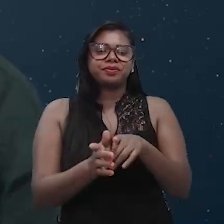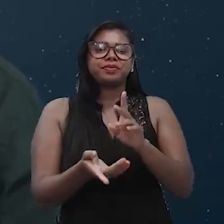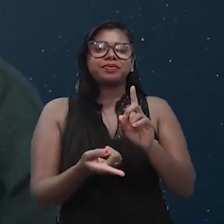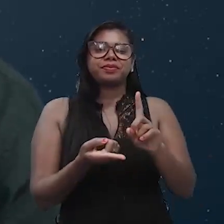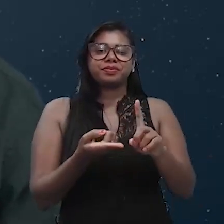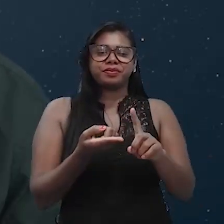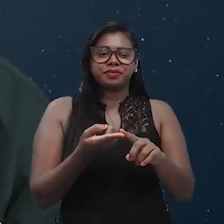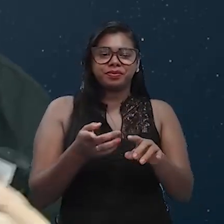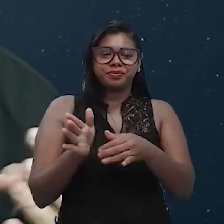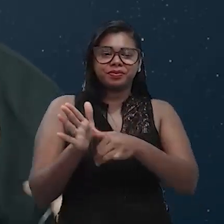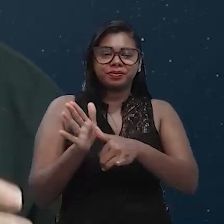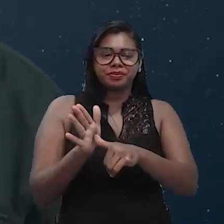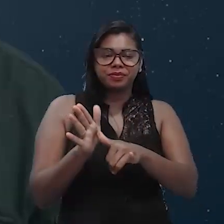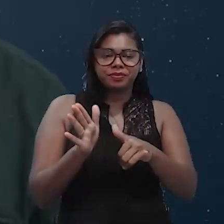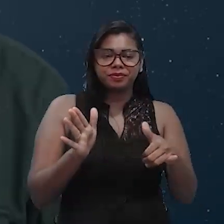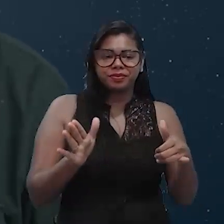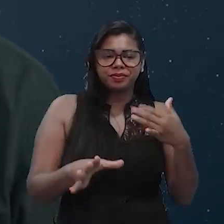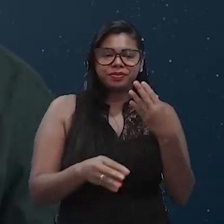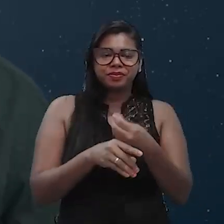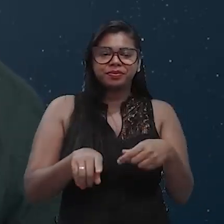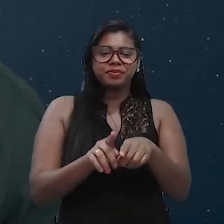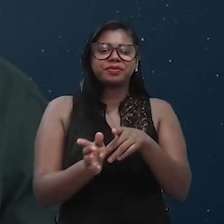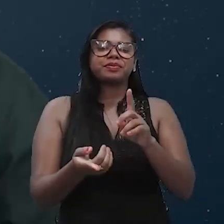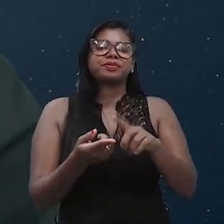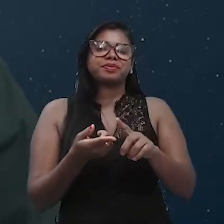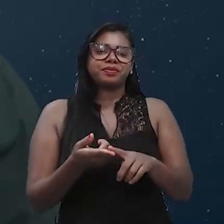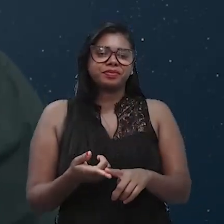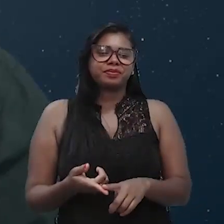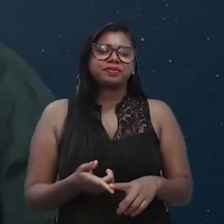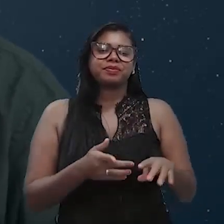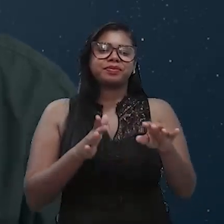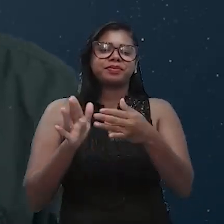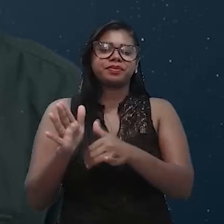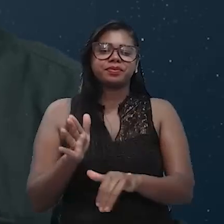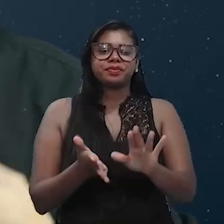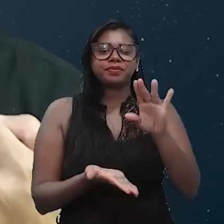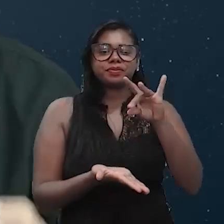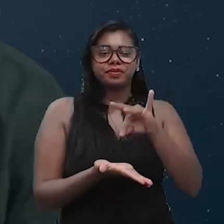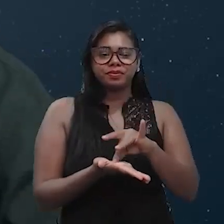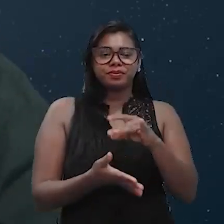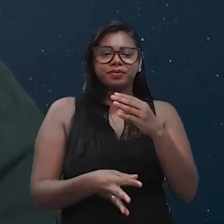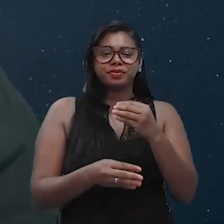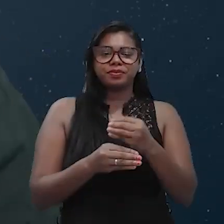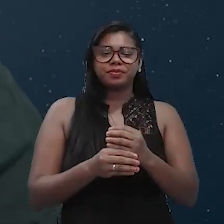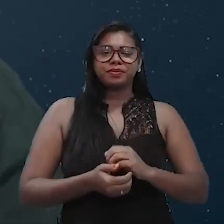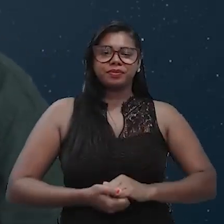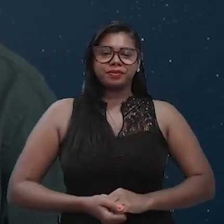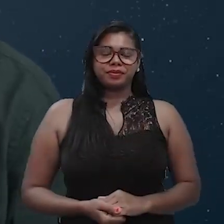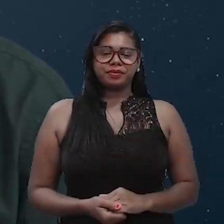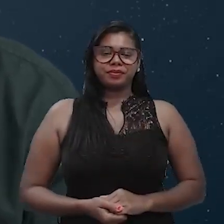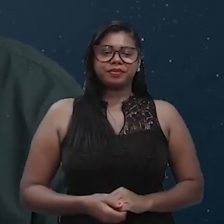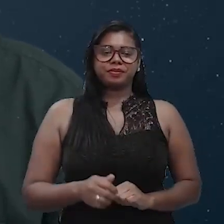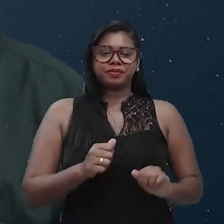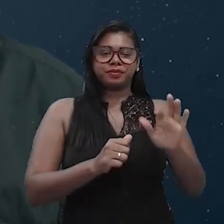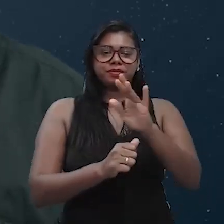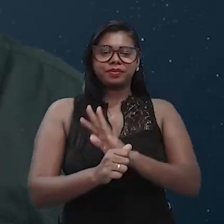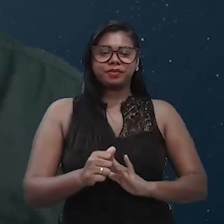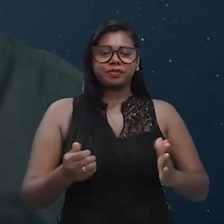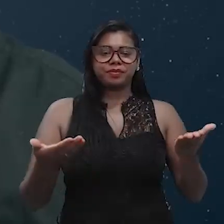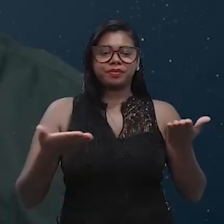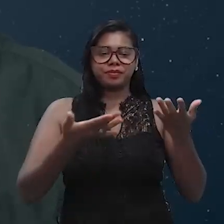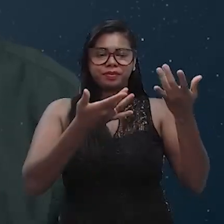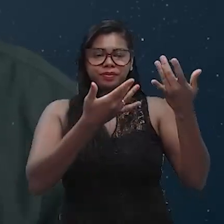suas associações e dos geradores, sendo real ou ideal. O que nós vamos fazer agora é falar dos